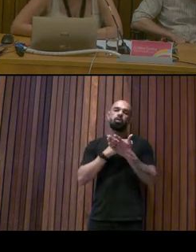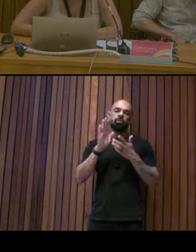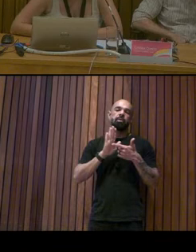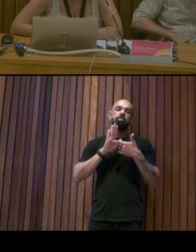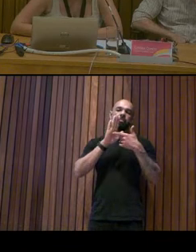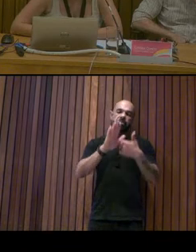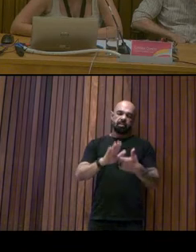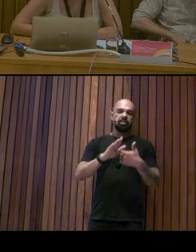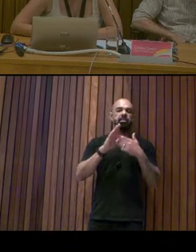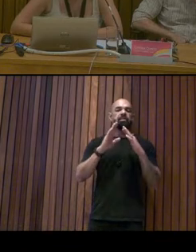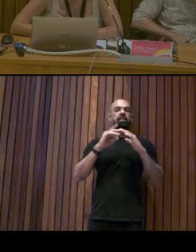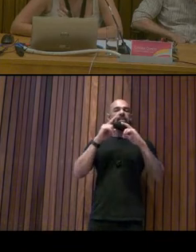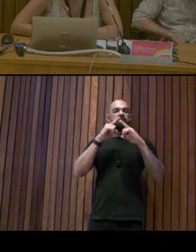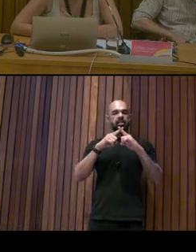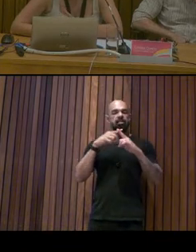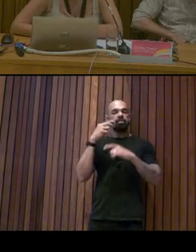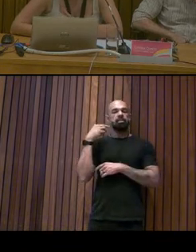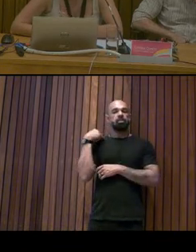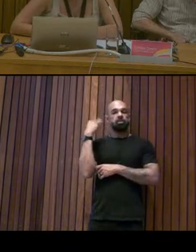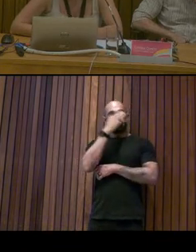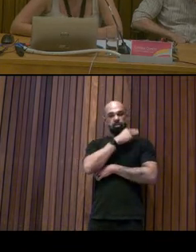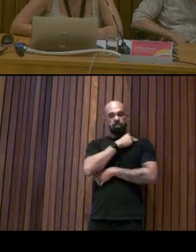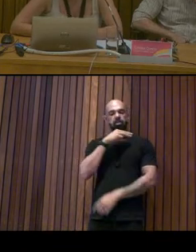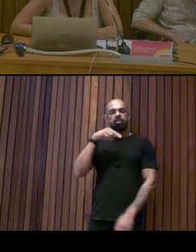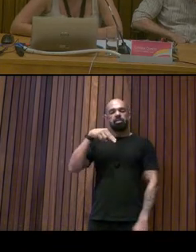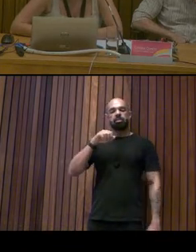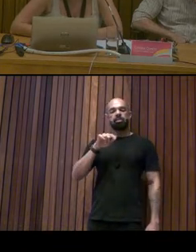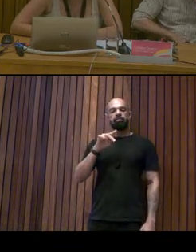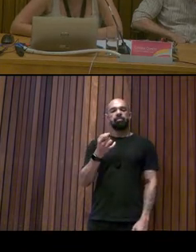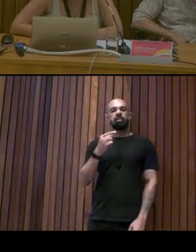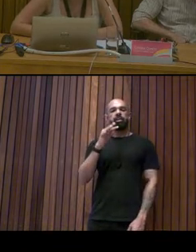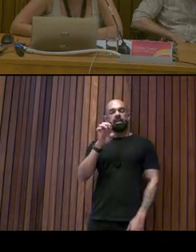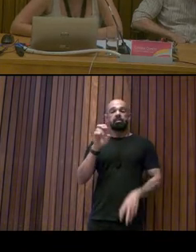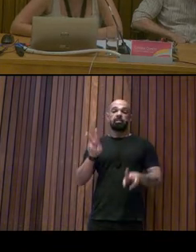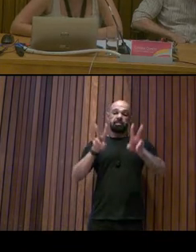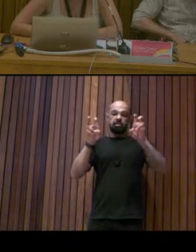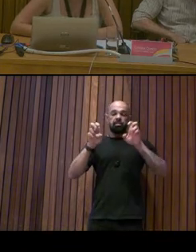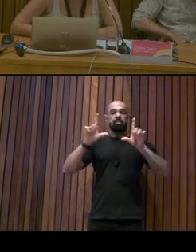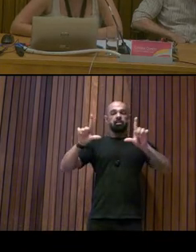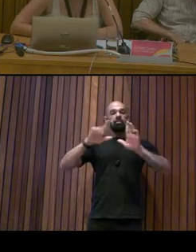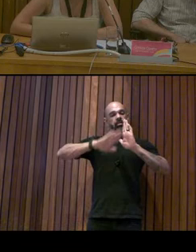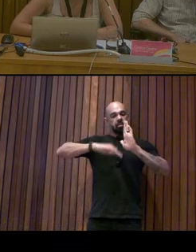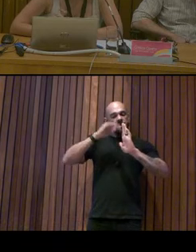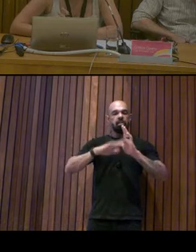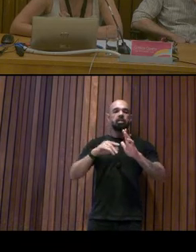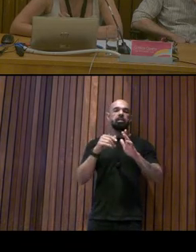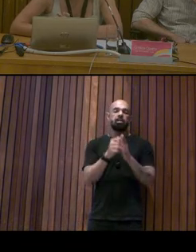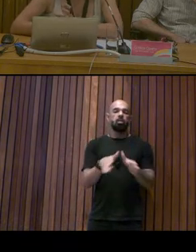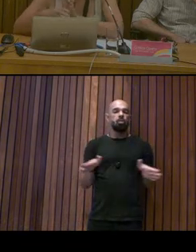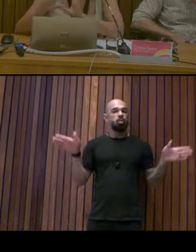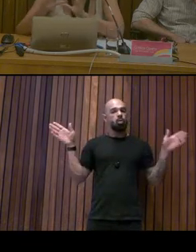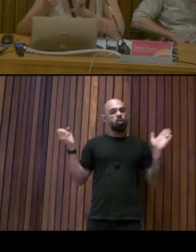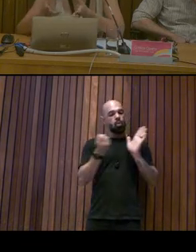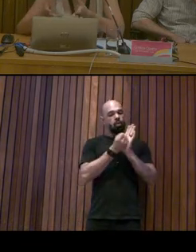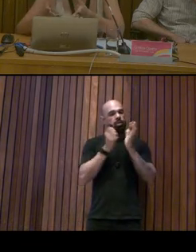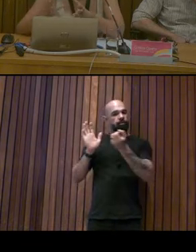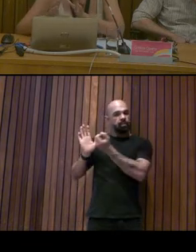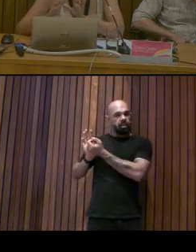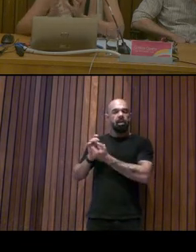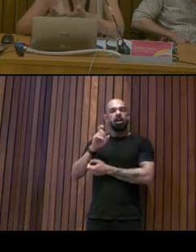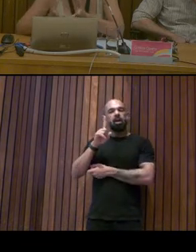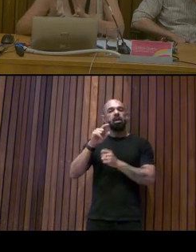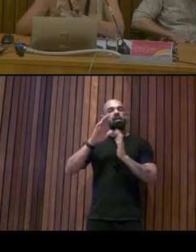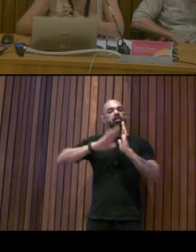dos Navegantes. Ele, então, intitulou o mural dele como Crucificação. Esse mural foi feito,